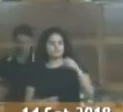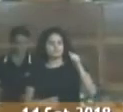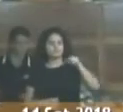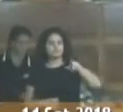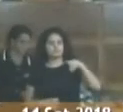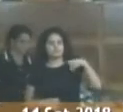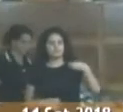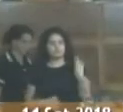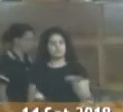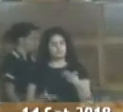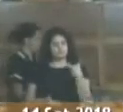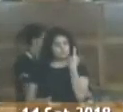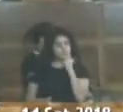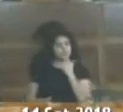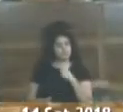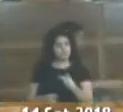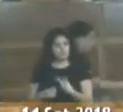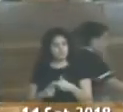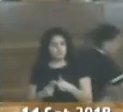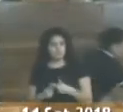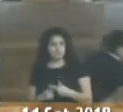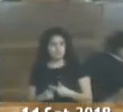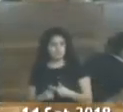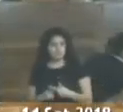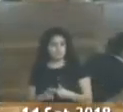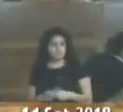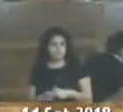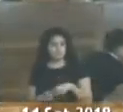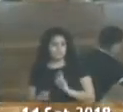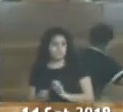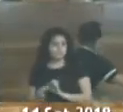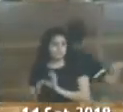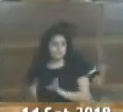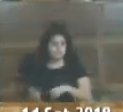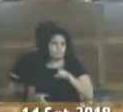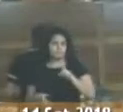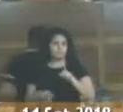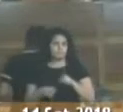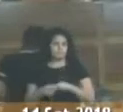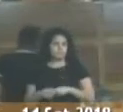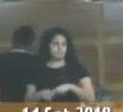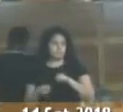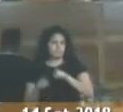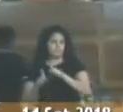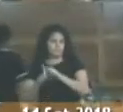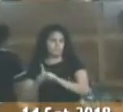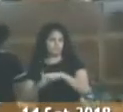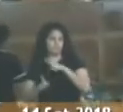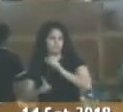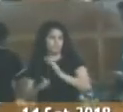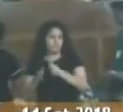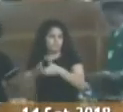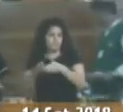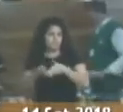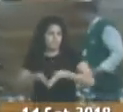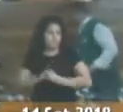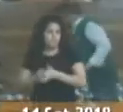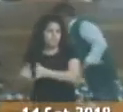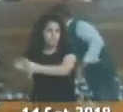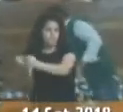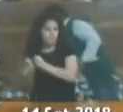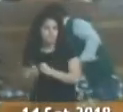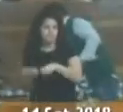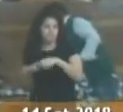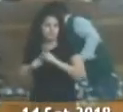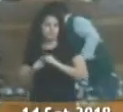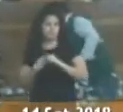gente não tem mais isso, porque também não é disponibilizado uma vez por mês um barco para pegar os médicos, levar até a Praia